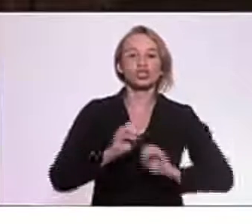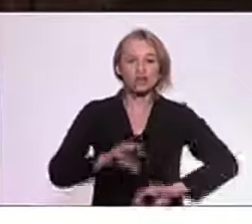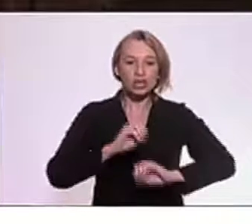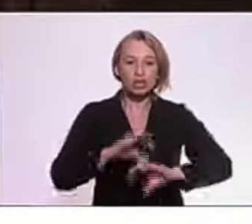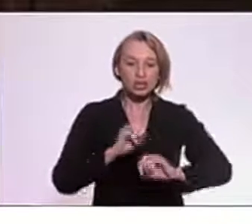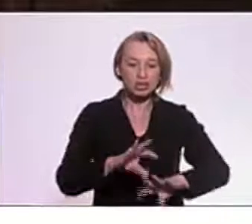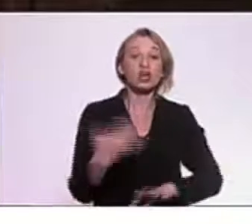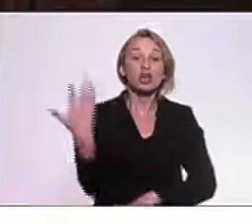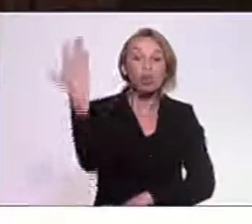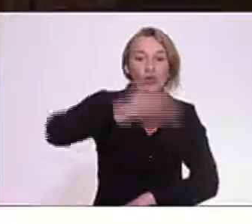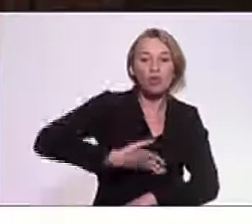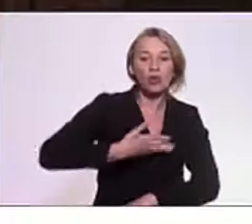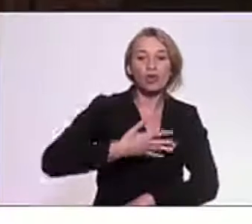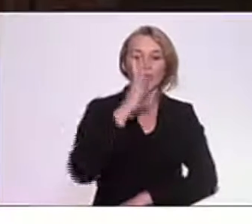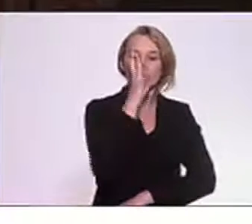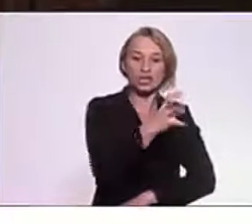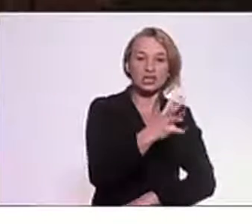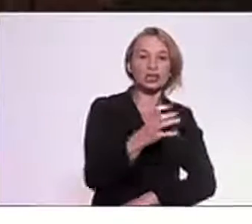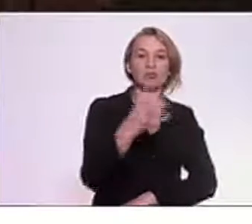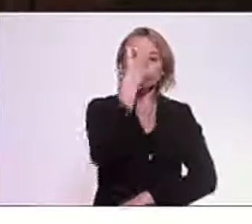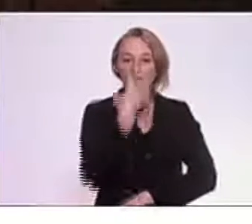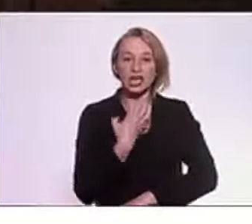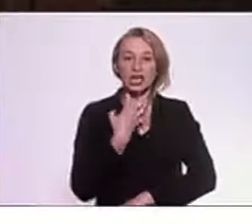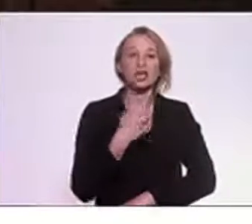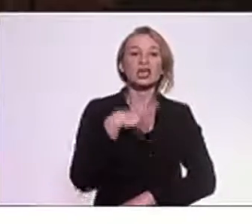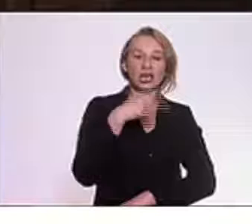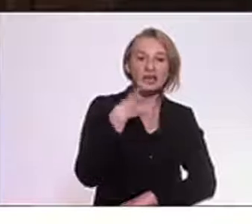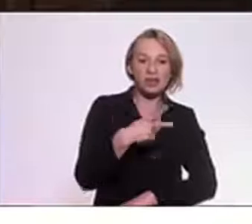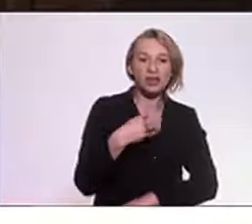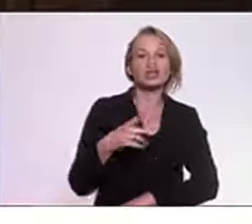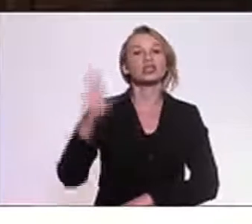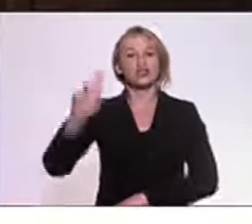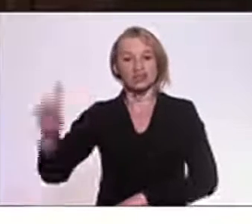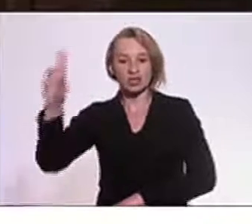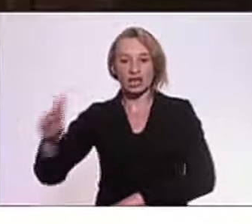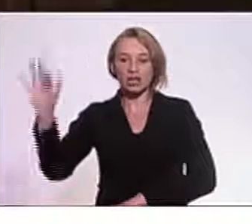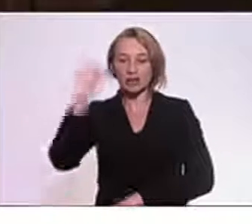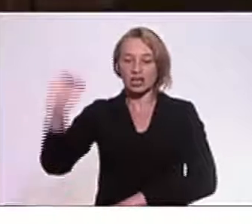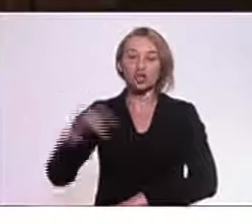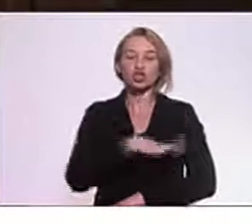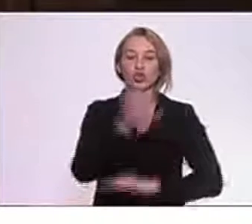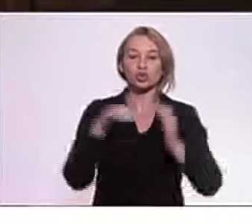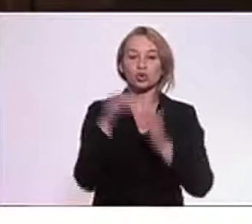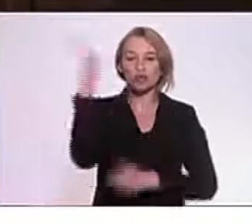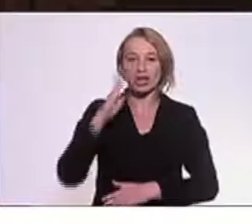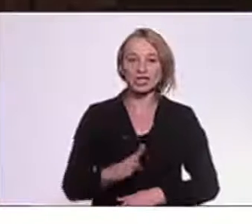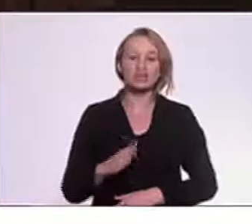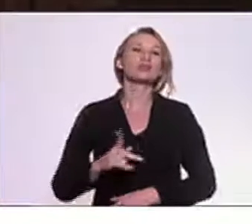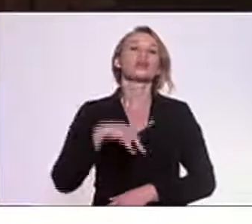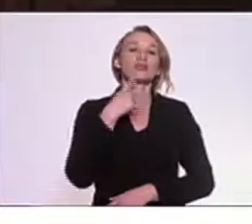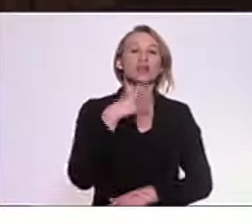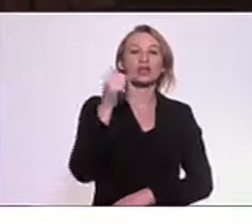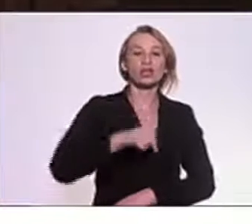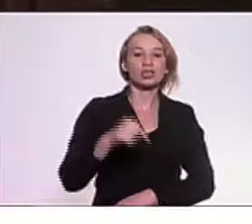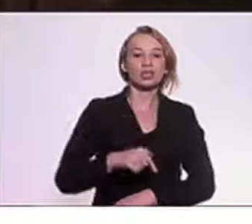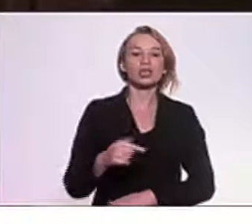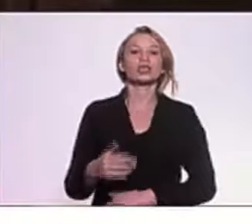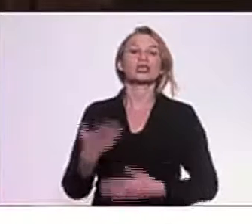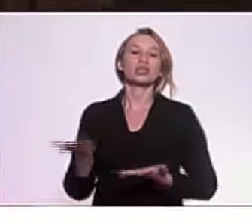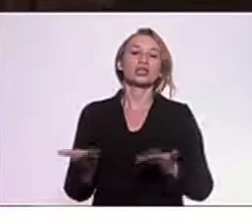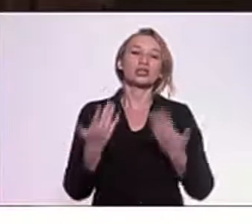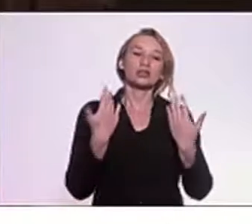mantenedor das universidades federais, que é o Ministério da Educação, tem no seu titular o principal agente depreciador,